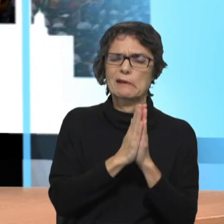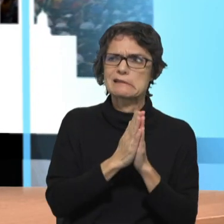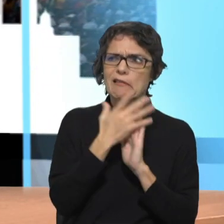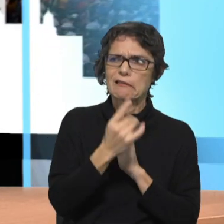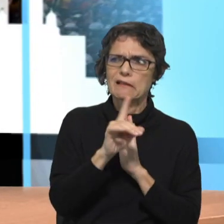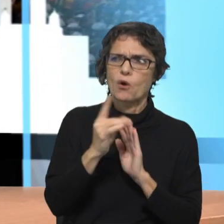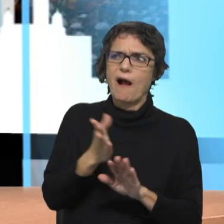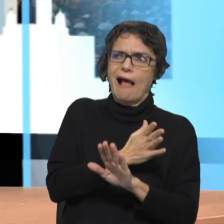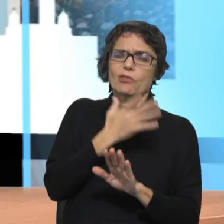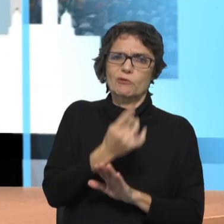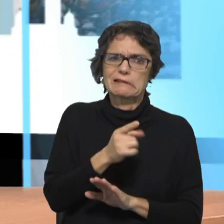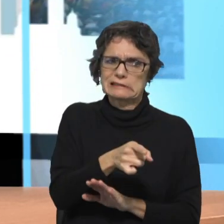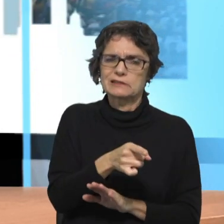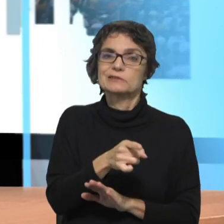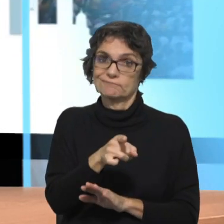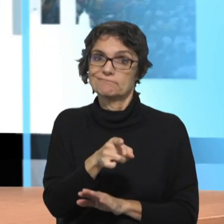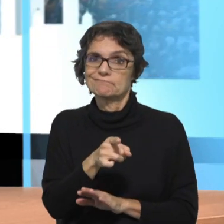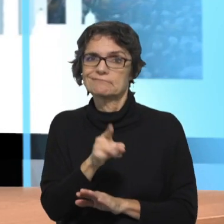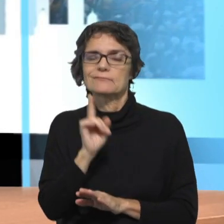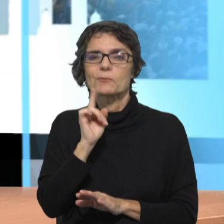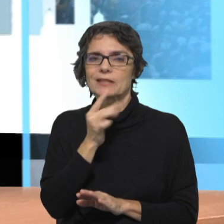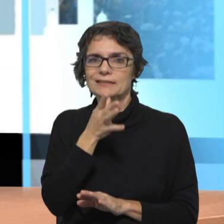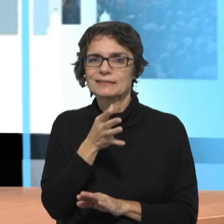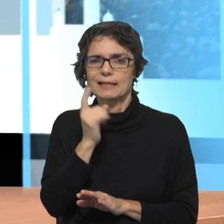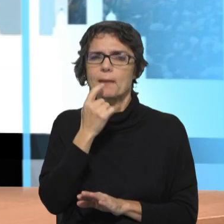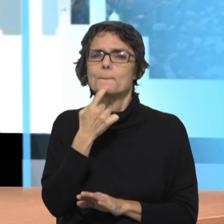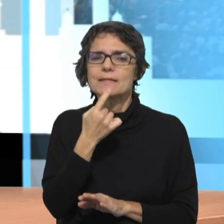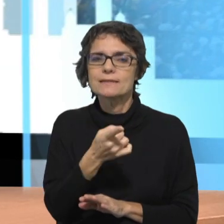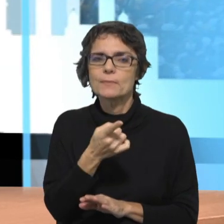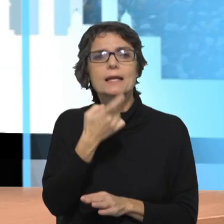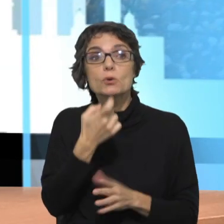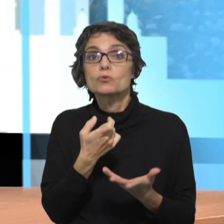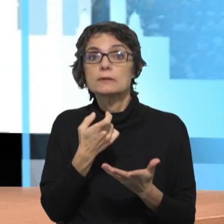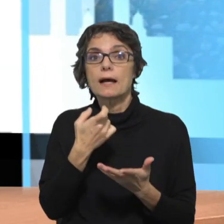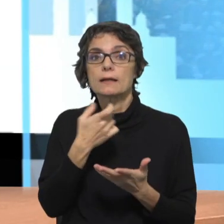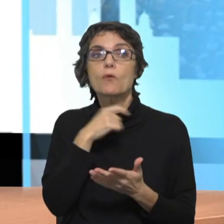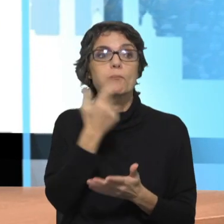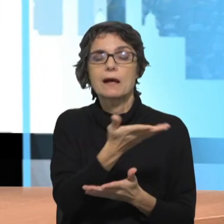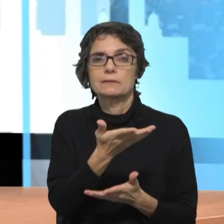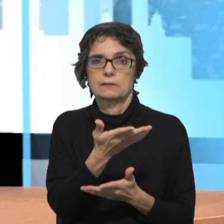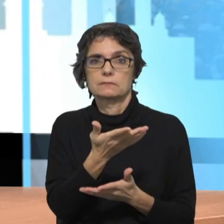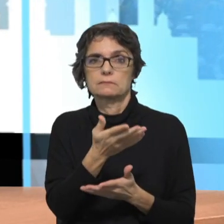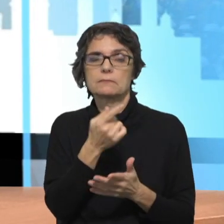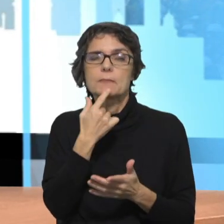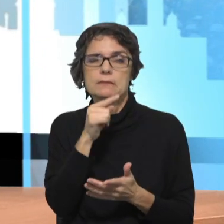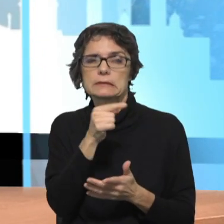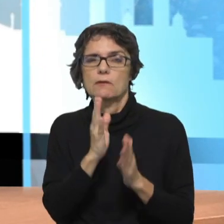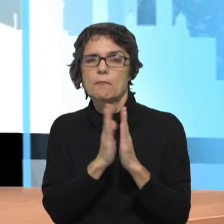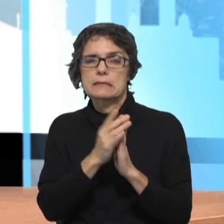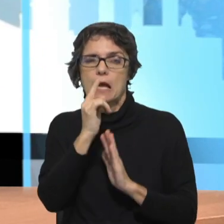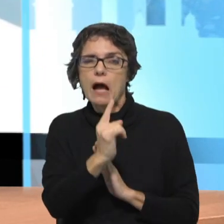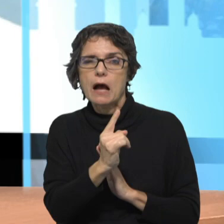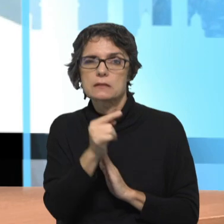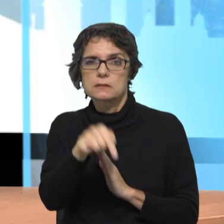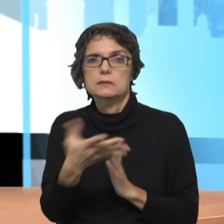Advento. É importante interrogar os párocos e as comunidades paroquiais para perceber a que missa